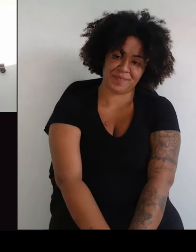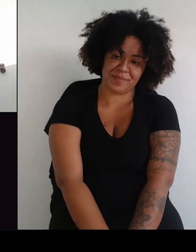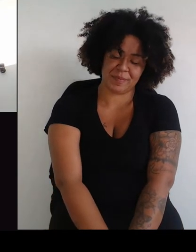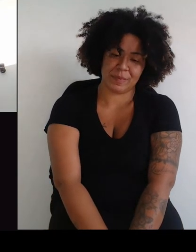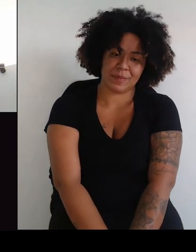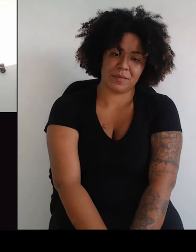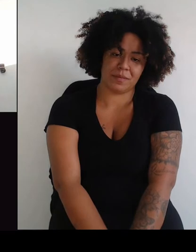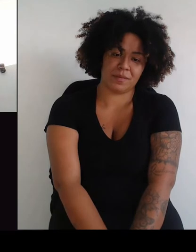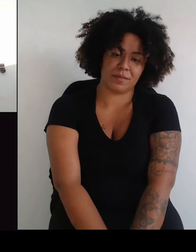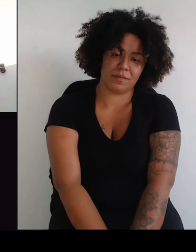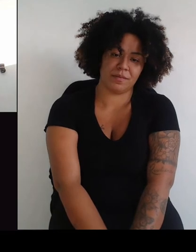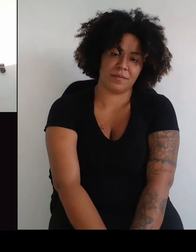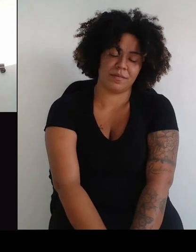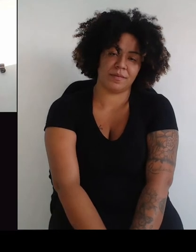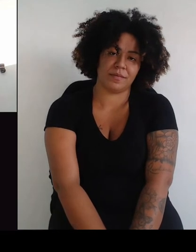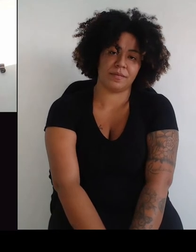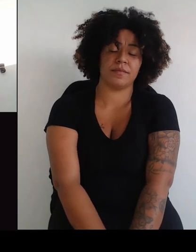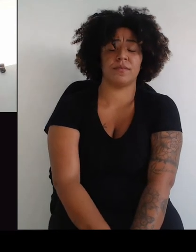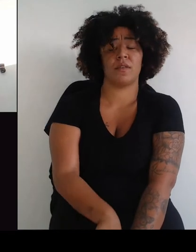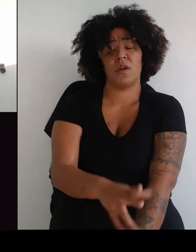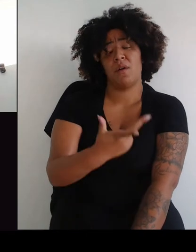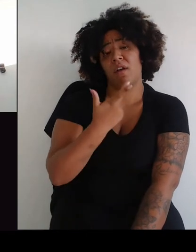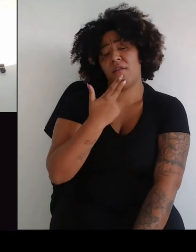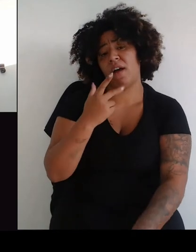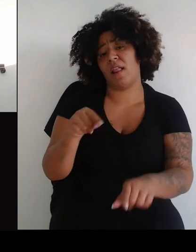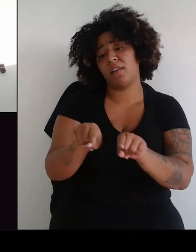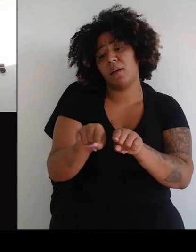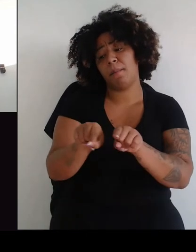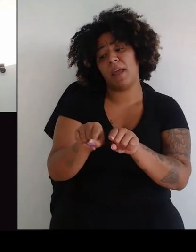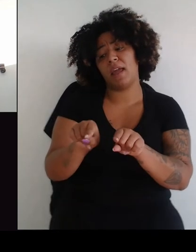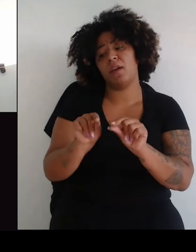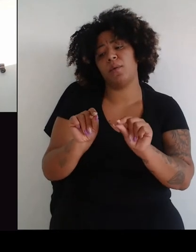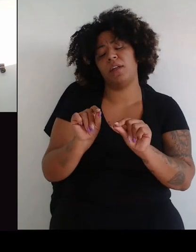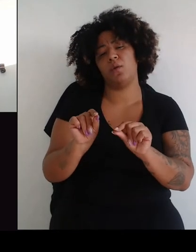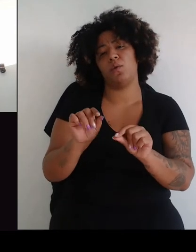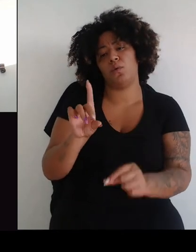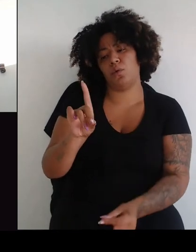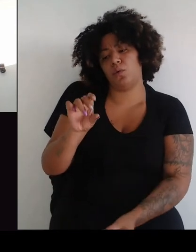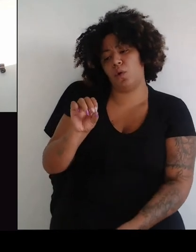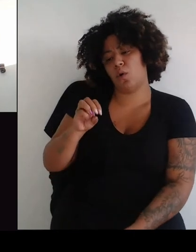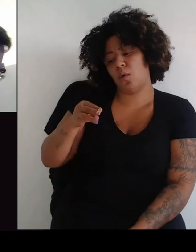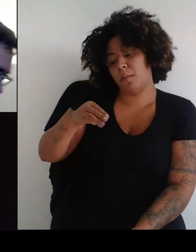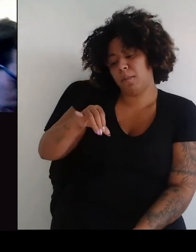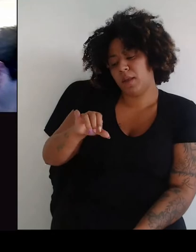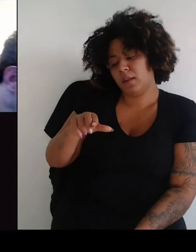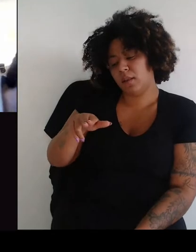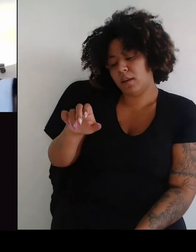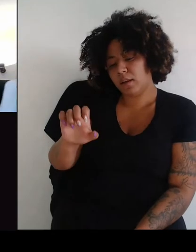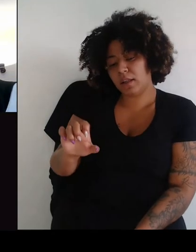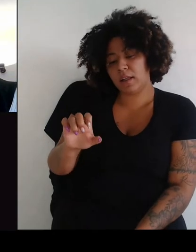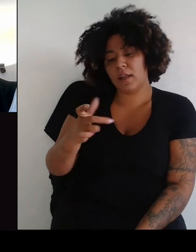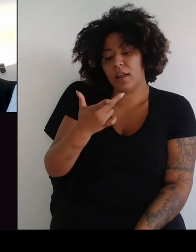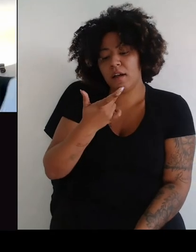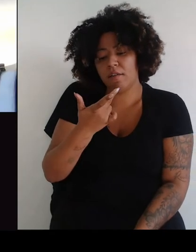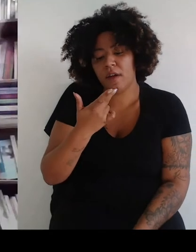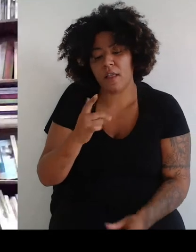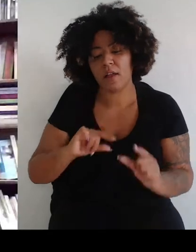eu ia dizer algumas coisas que eu Dominique já falou na verdade nos primeiros